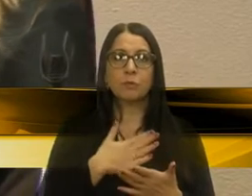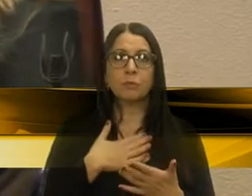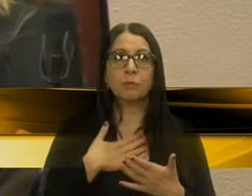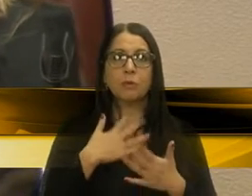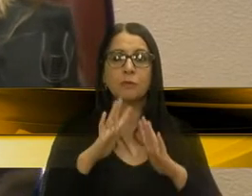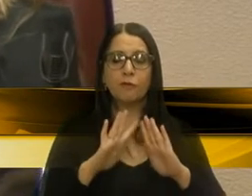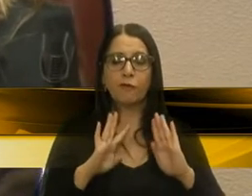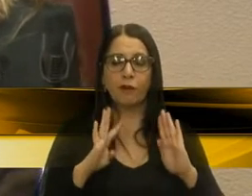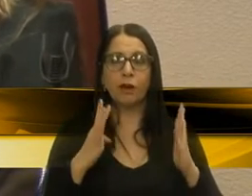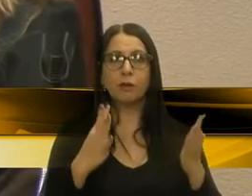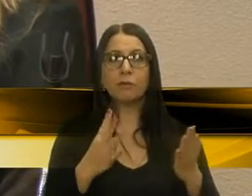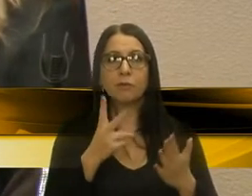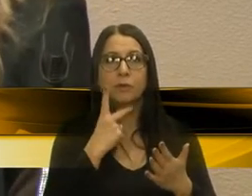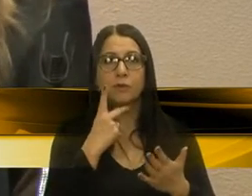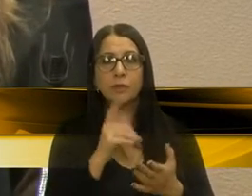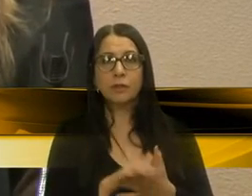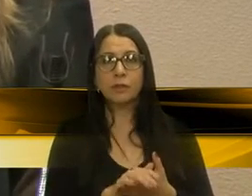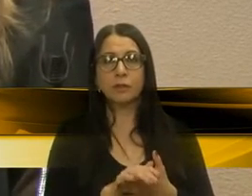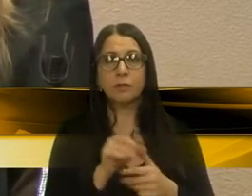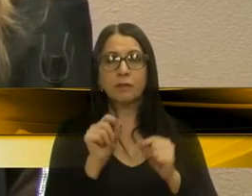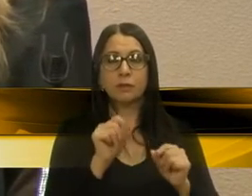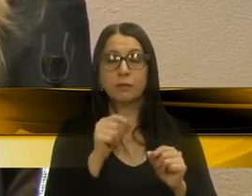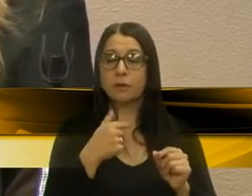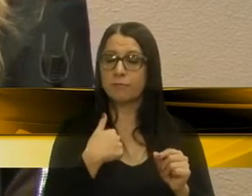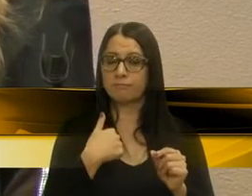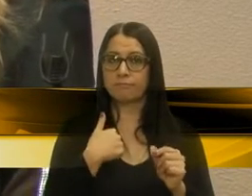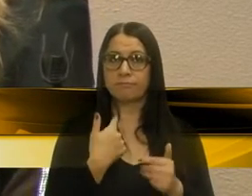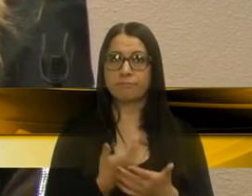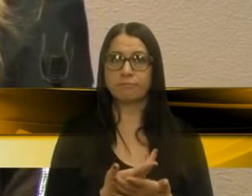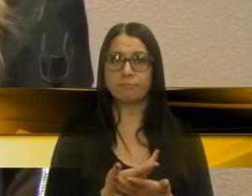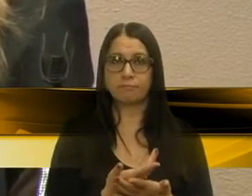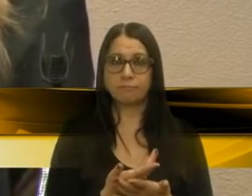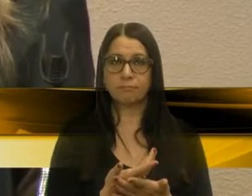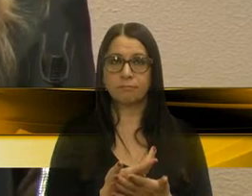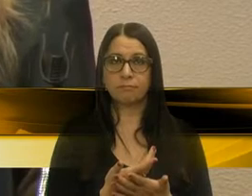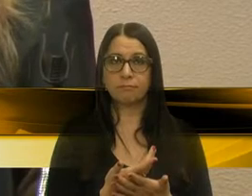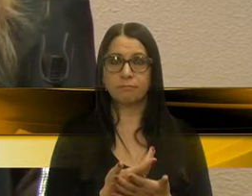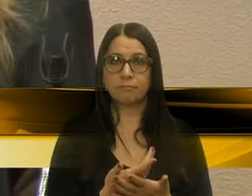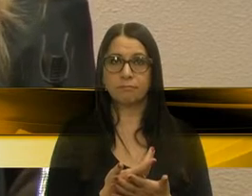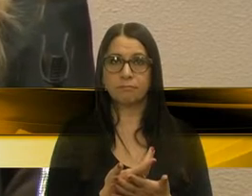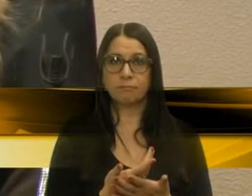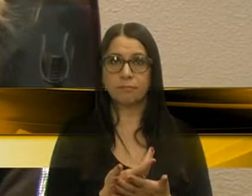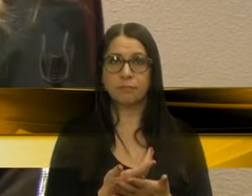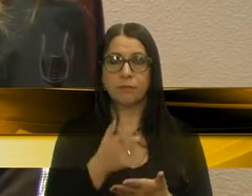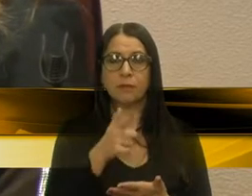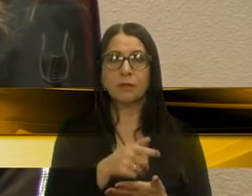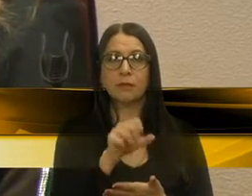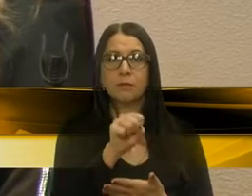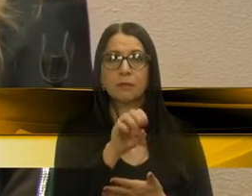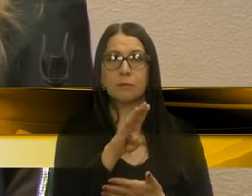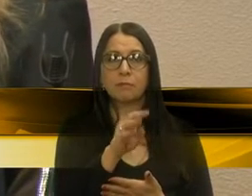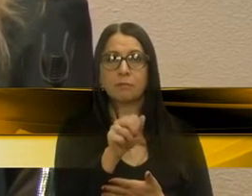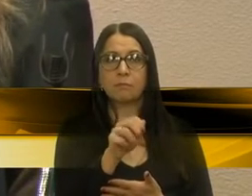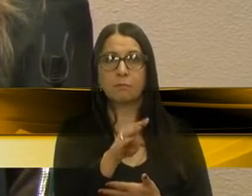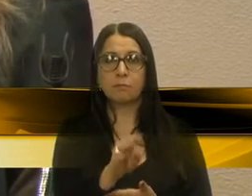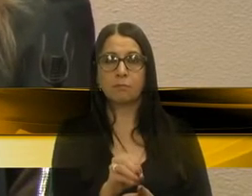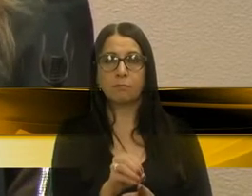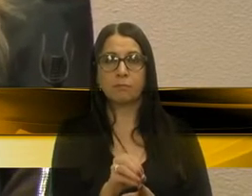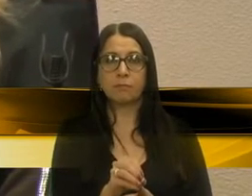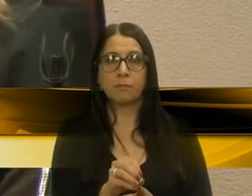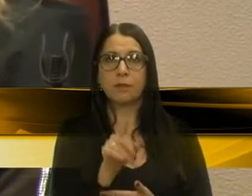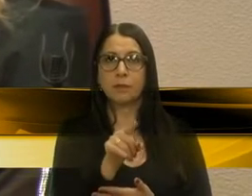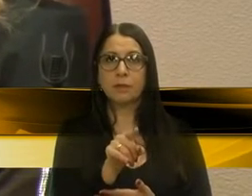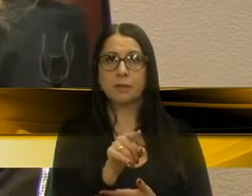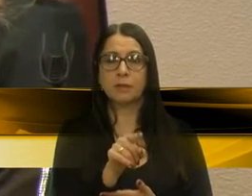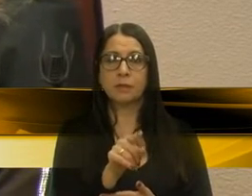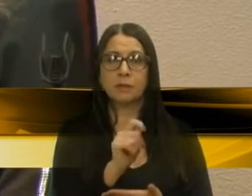que, que estariam comentando sobre mim. E em relação, então, ao senhor Sbabbo, eu exatamente